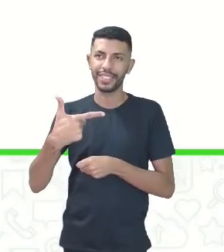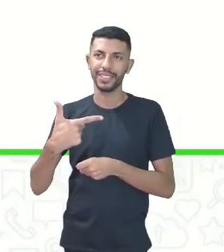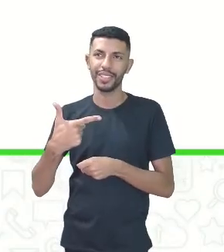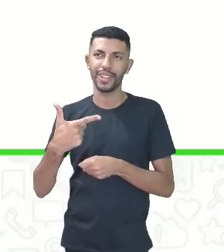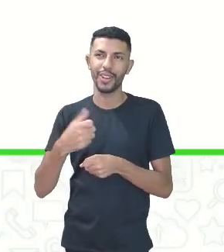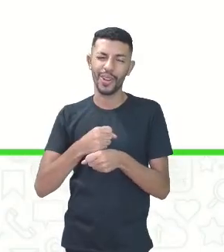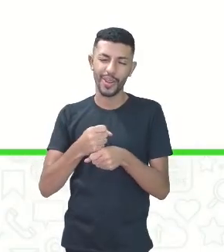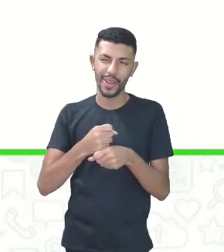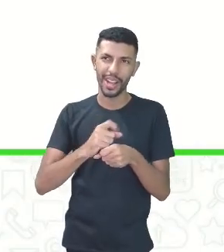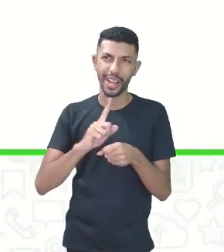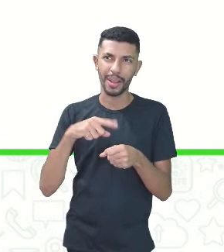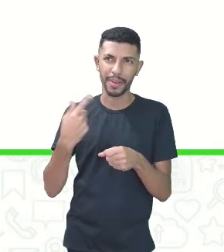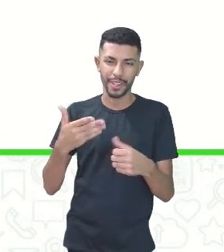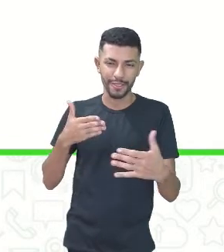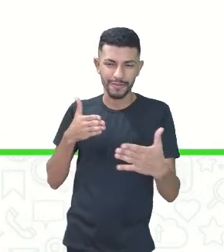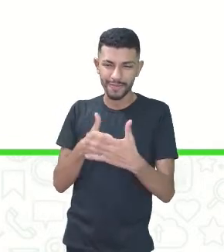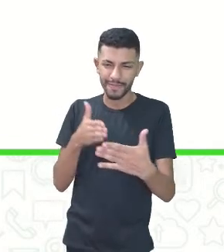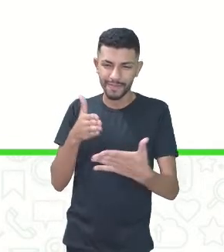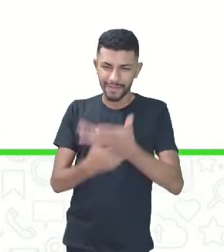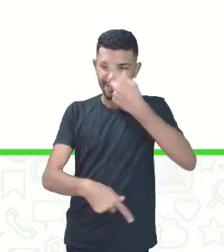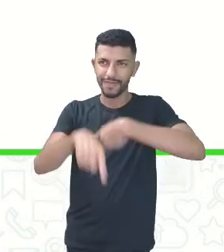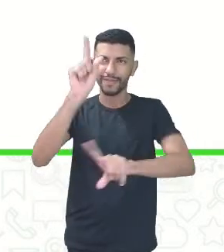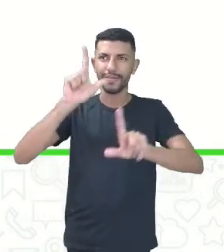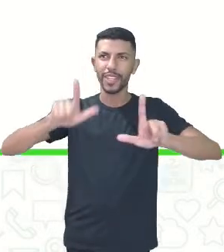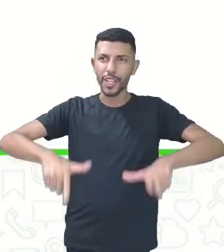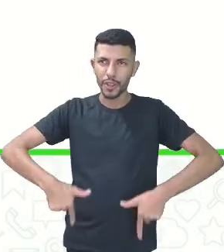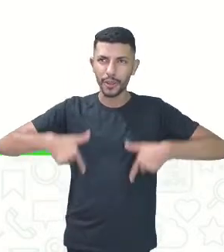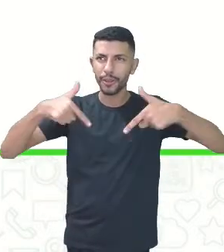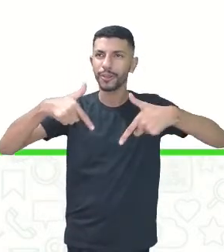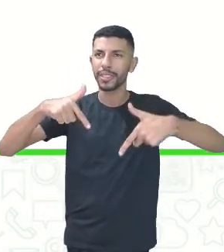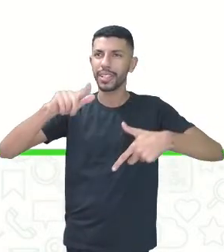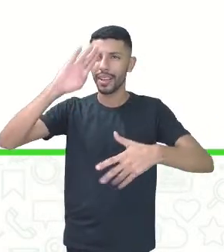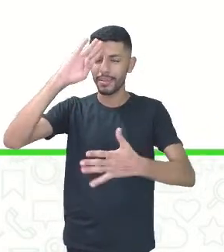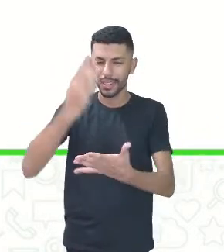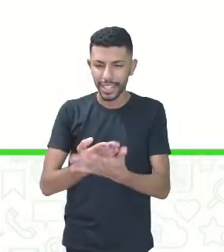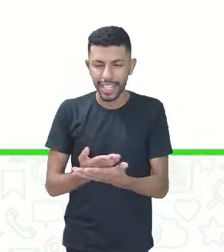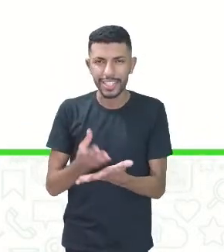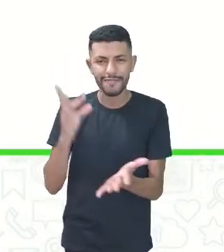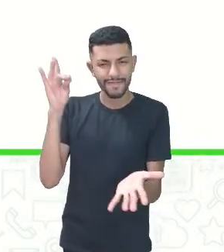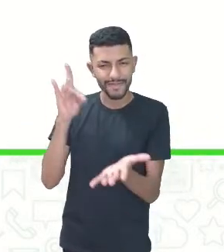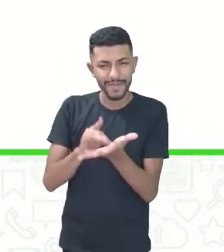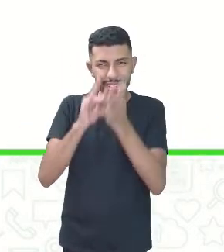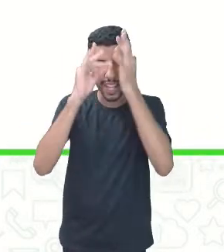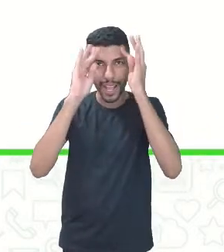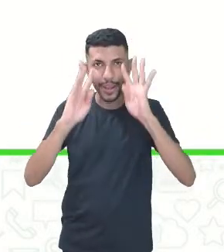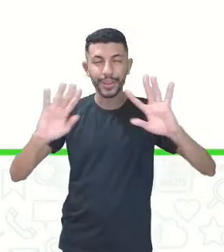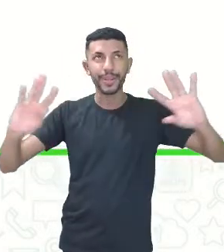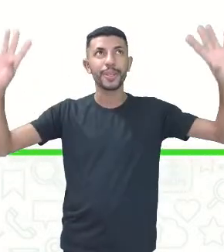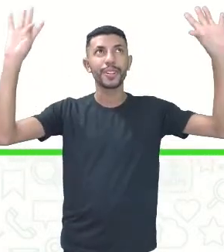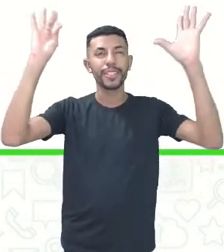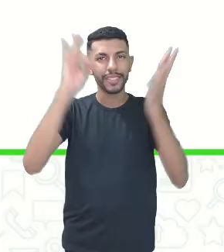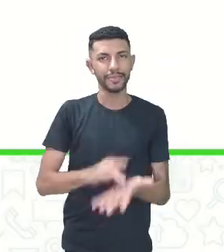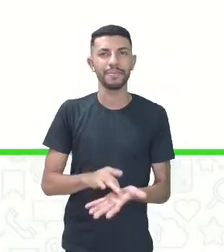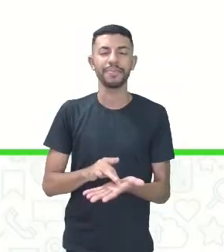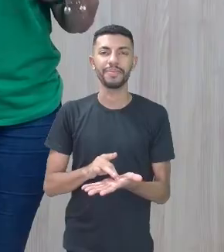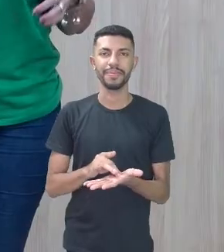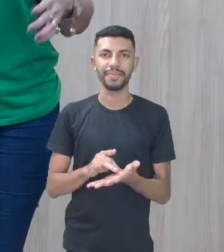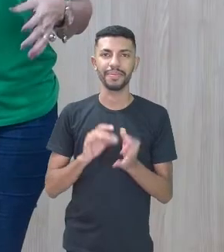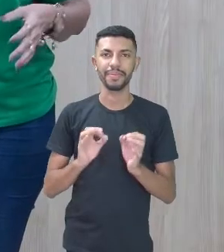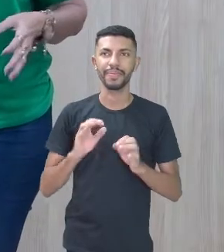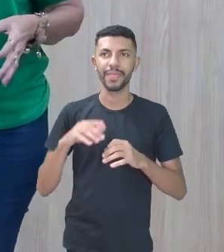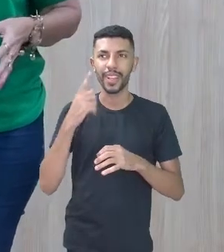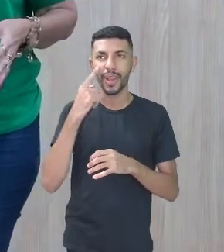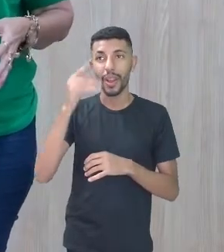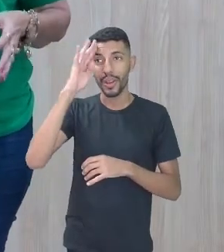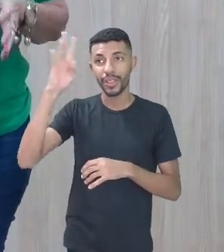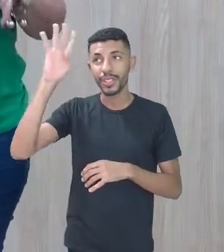2022, um ano para quebrar barreiras, lutar pelo que acredita e concretizar sonhos. Esses sonhos